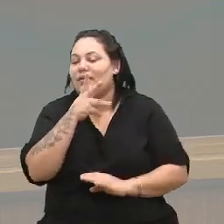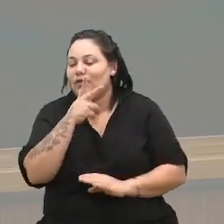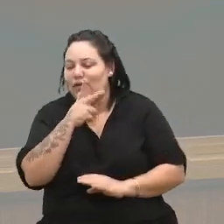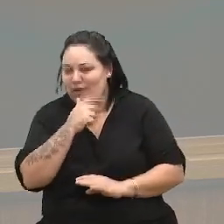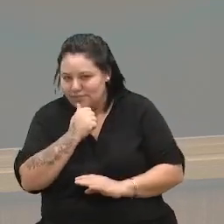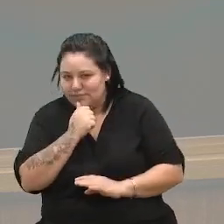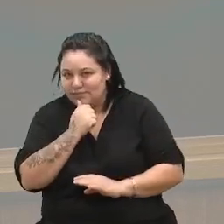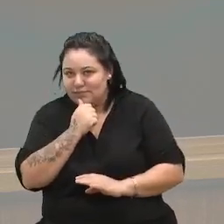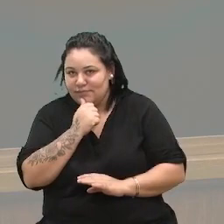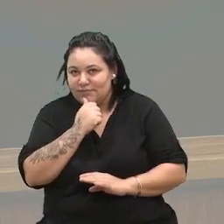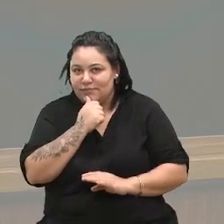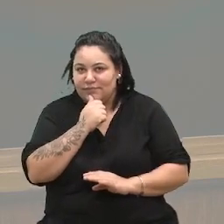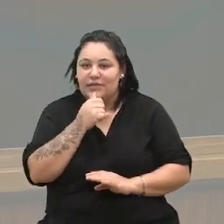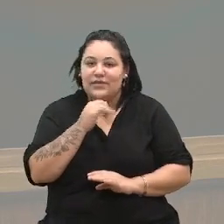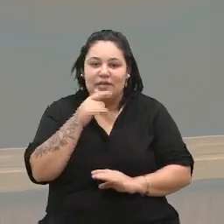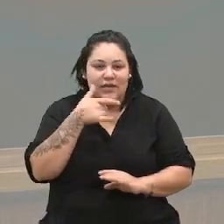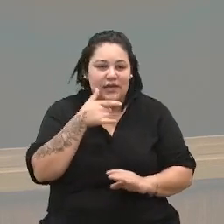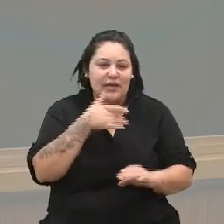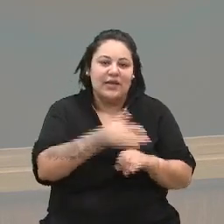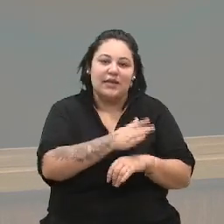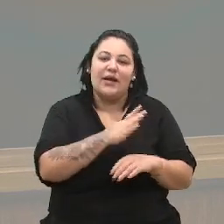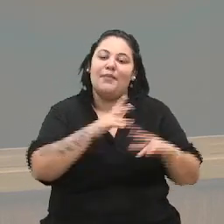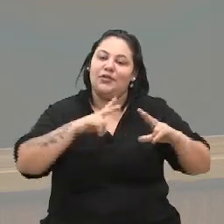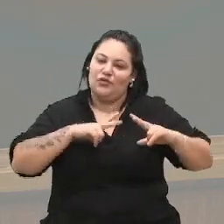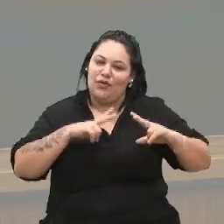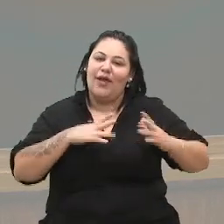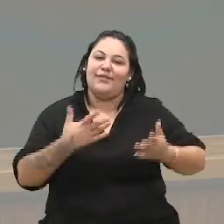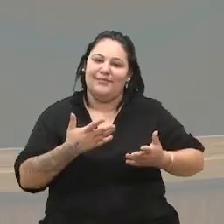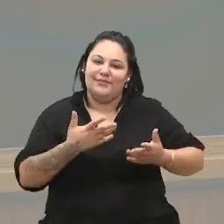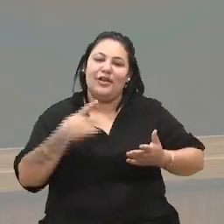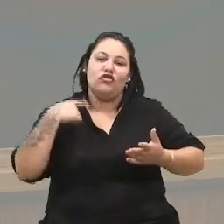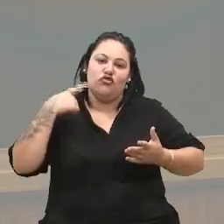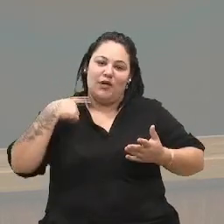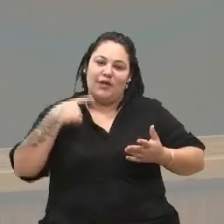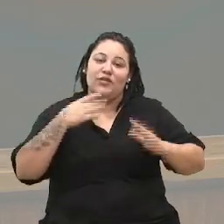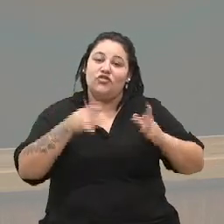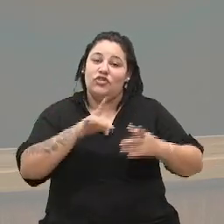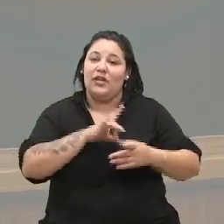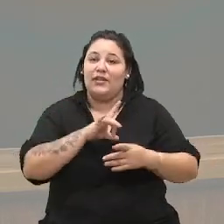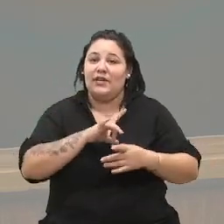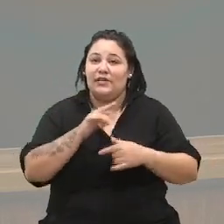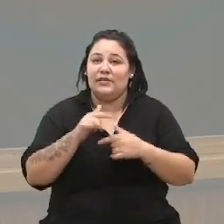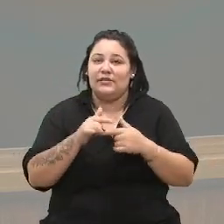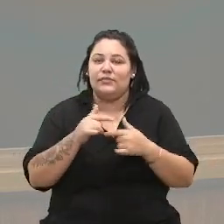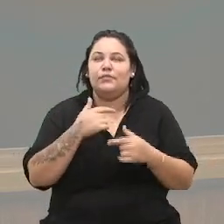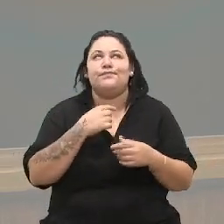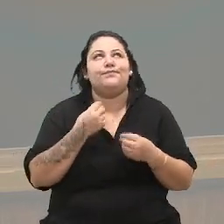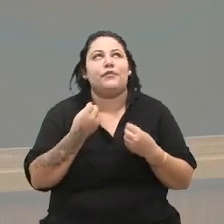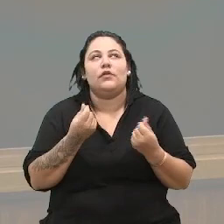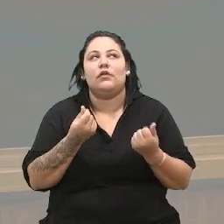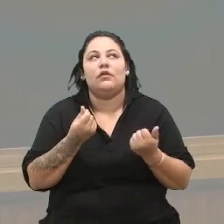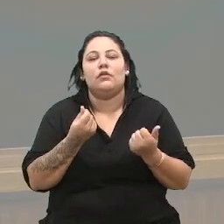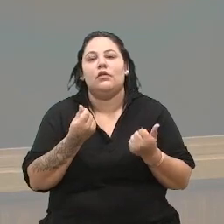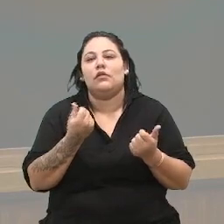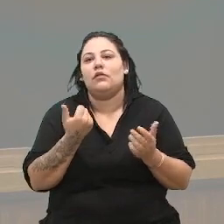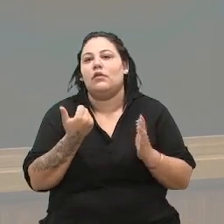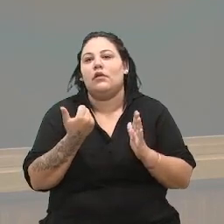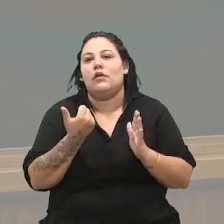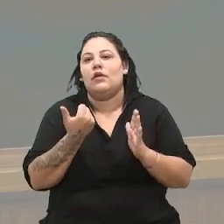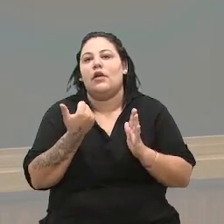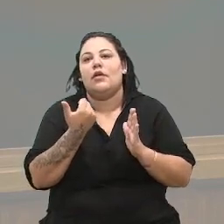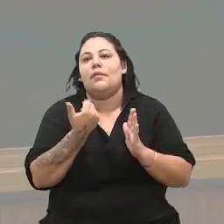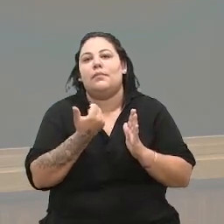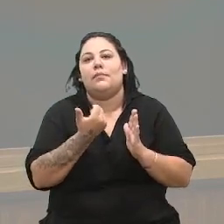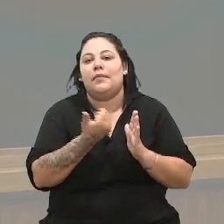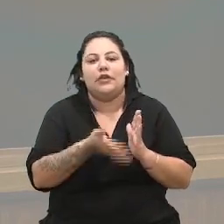particular. Então, tem pessoas, já tem ações, bom, eu perdi minha carne, eu